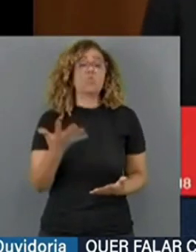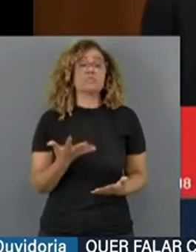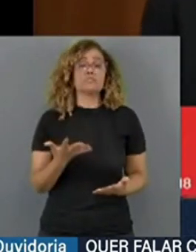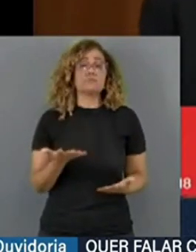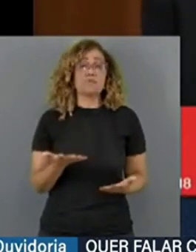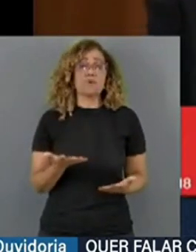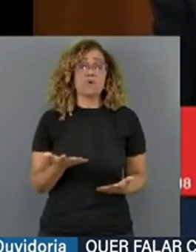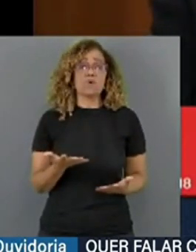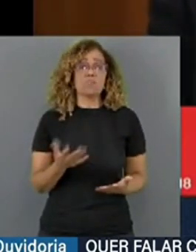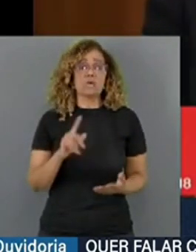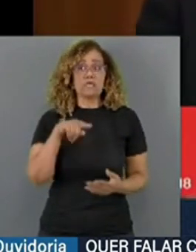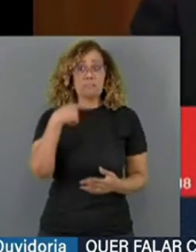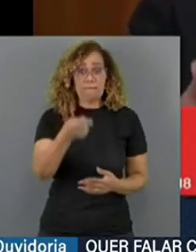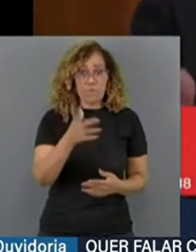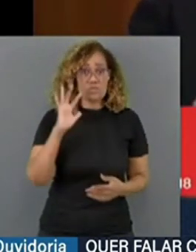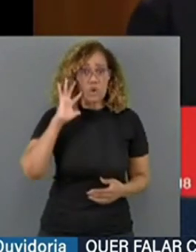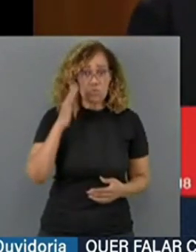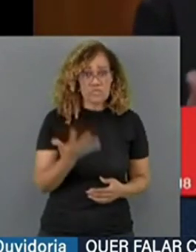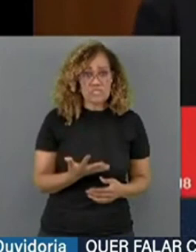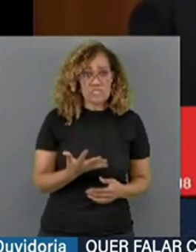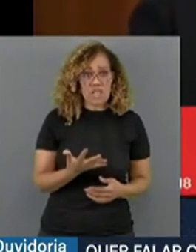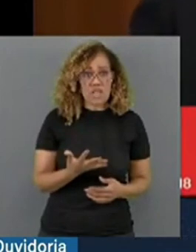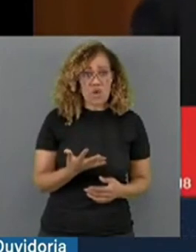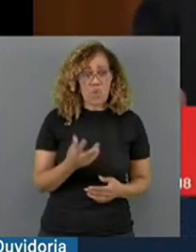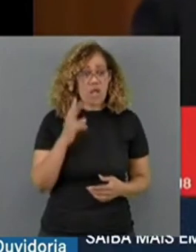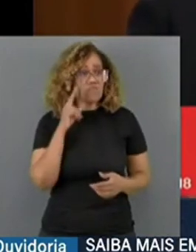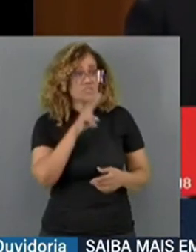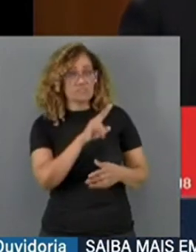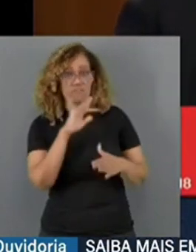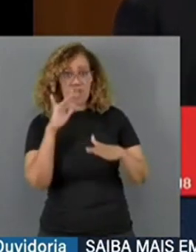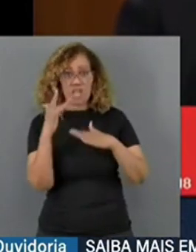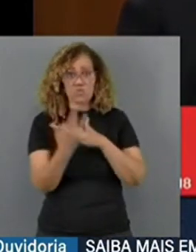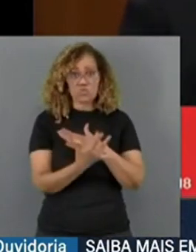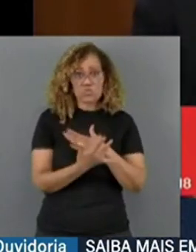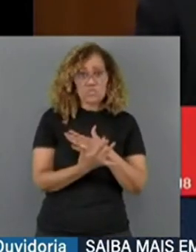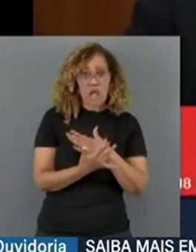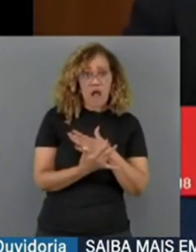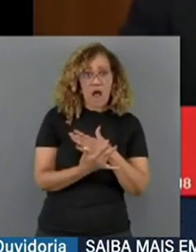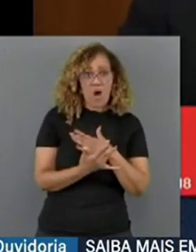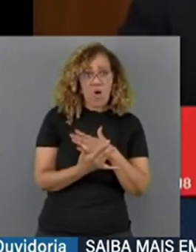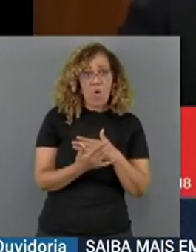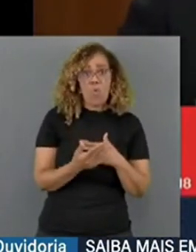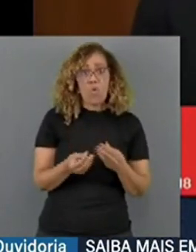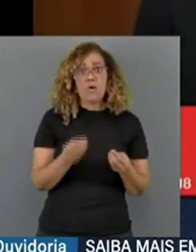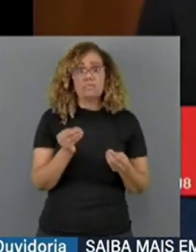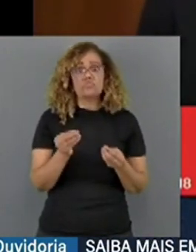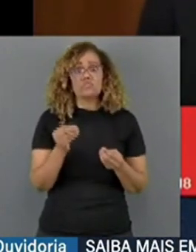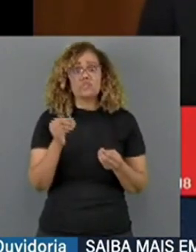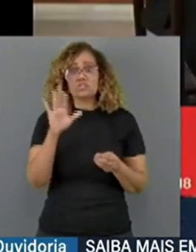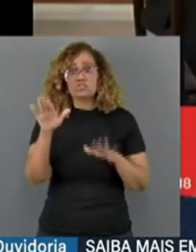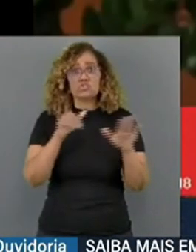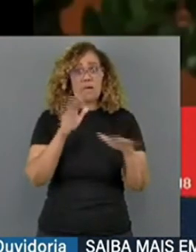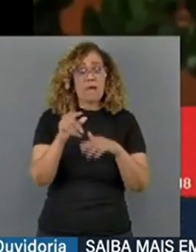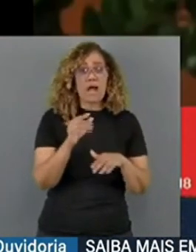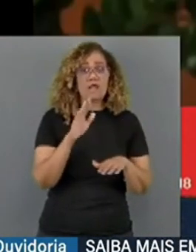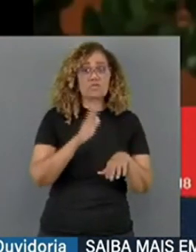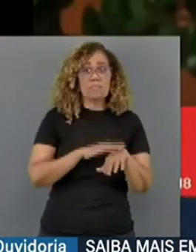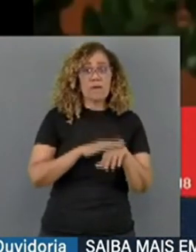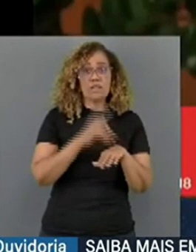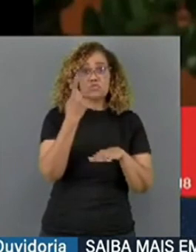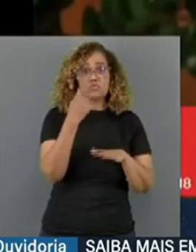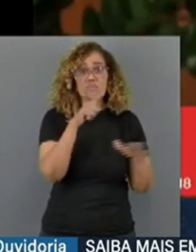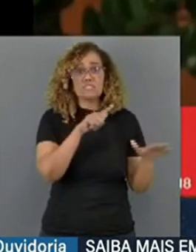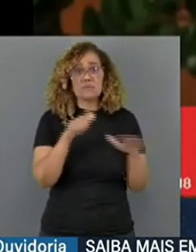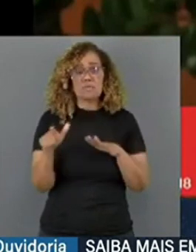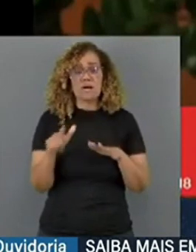aconteceu. E depois que aconteceu, aí você vai ver na rede social, e isso estava sendo convocado há mais de uma semana. Ah, mas quando o senhor